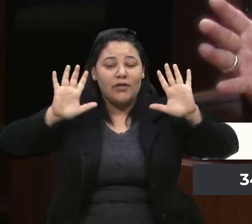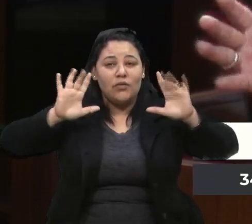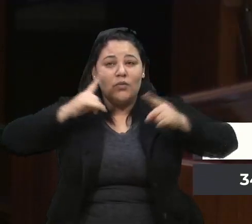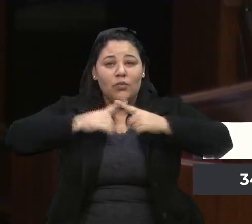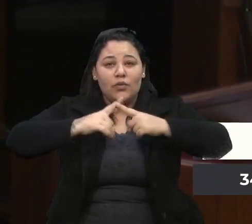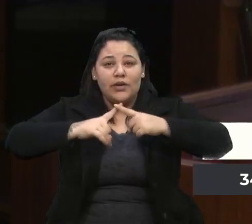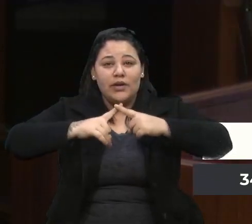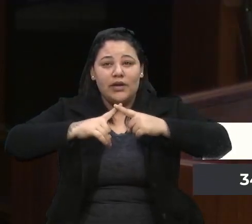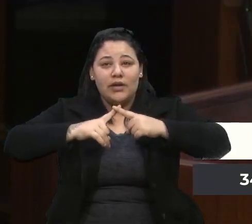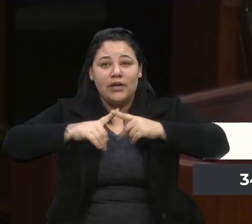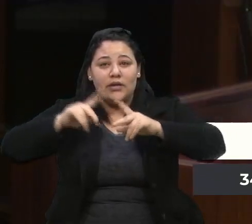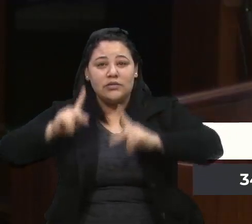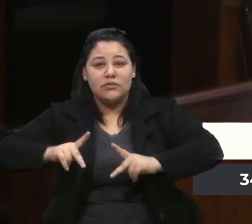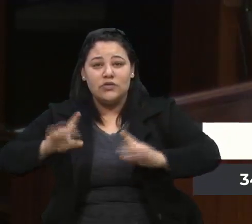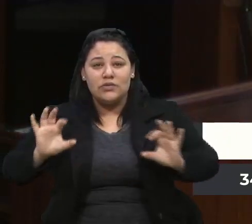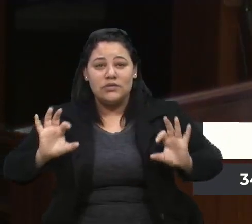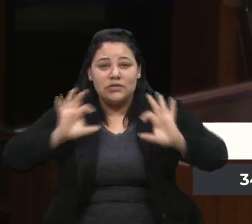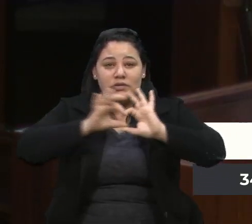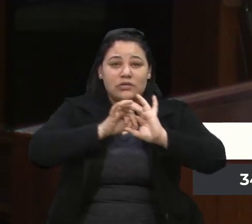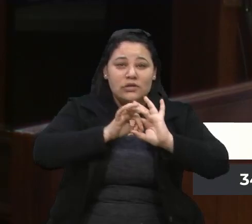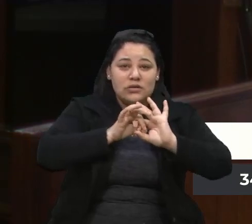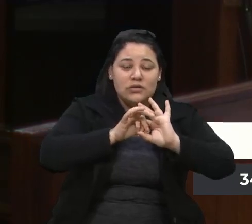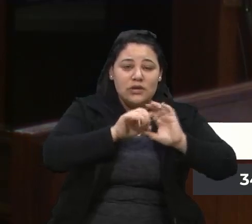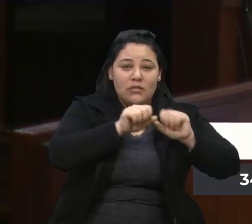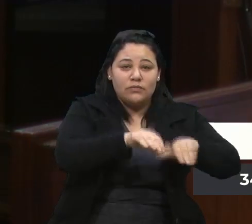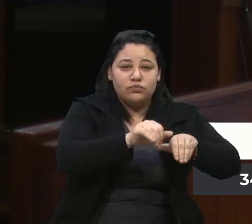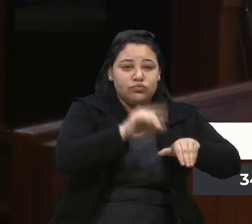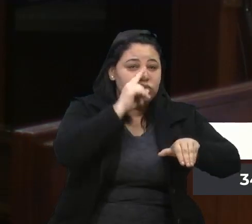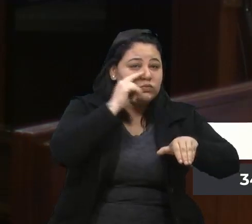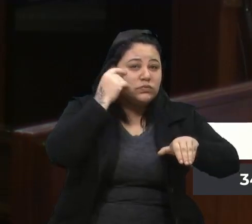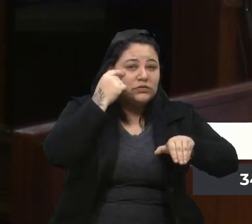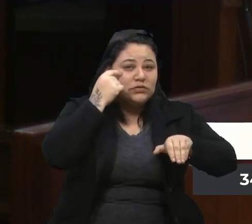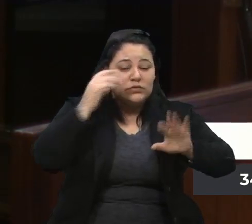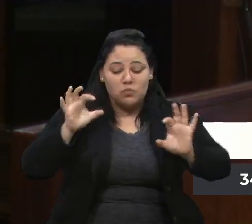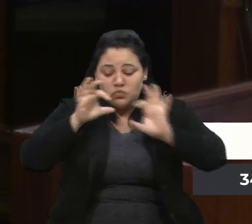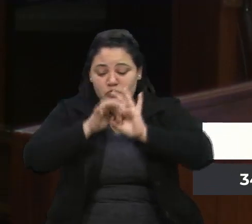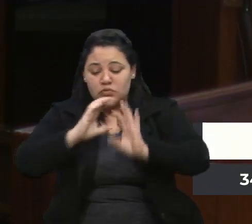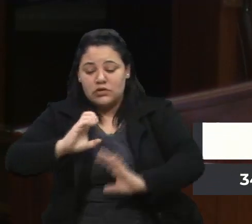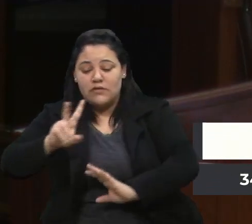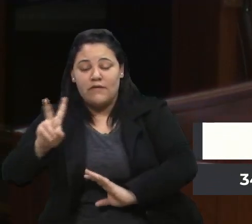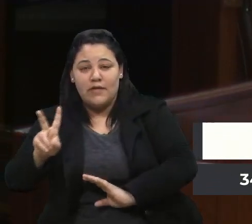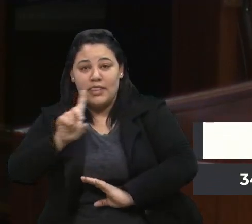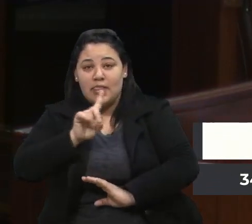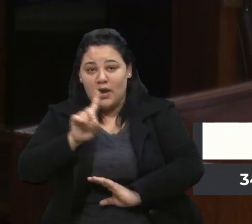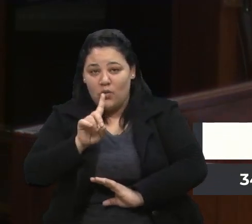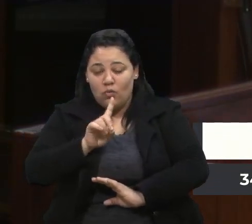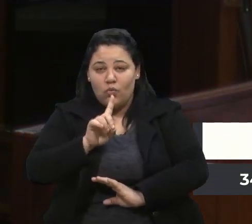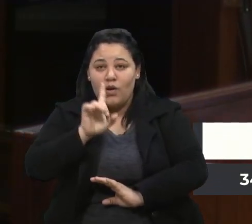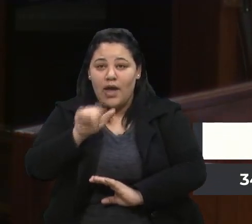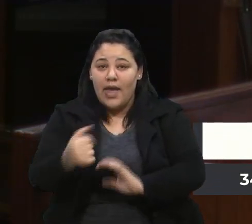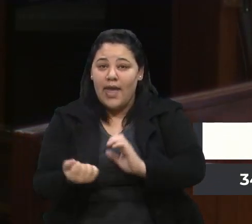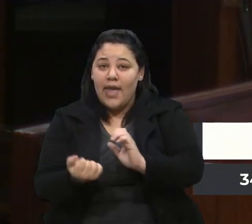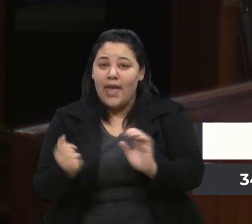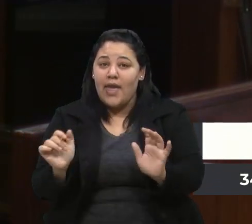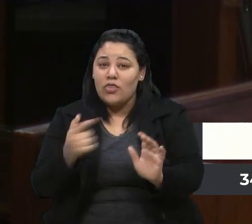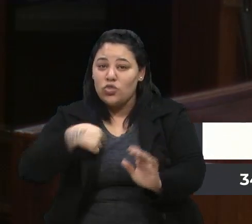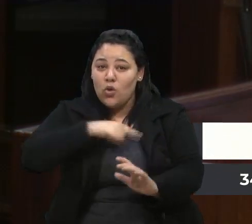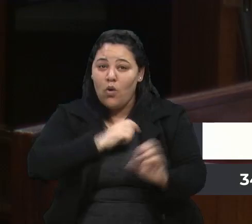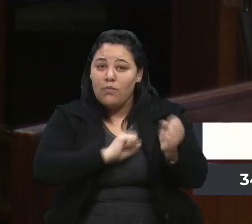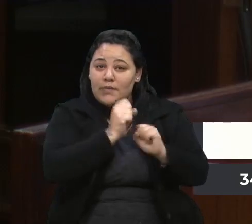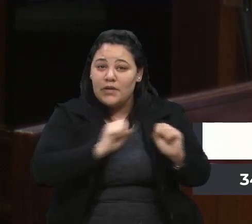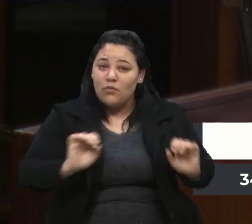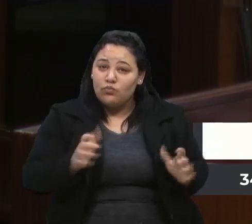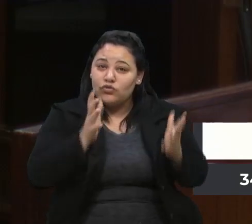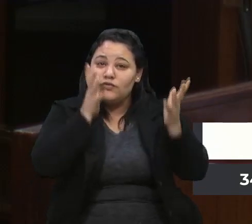Setembro Amarelo, CVV. O CVV é um dos motivadores, apesar de ser uma das primeiras organizações do país a fazer essa